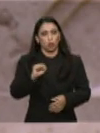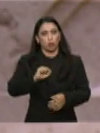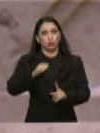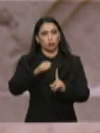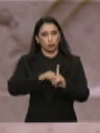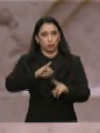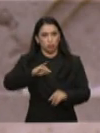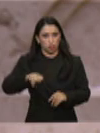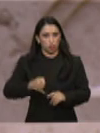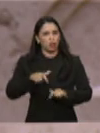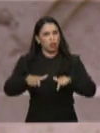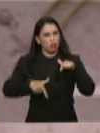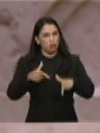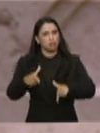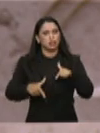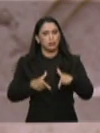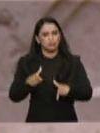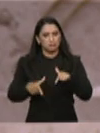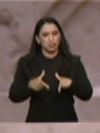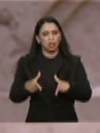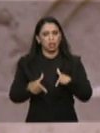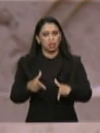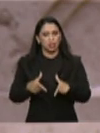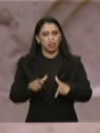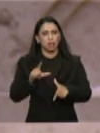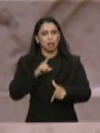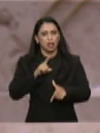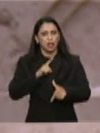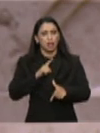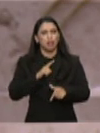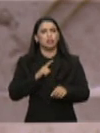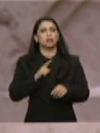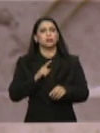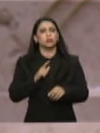forma, eu diria, extraordinária, como exige o momento,